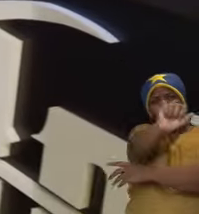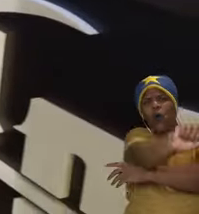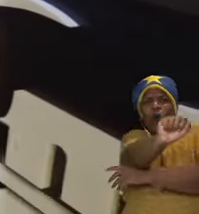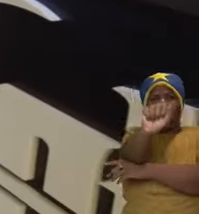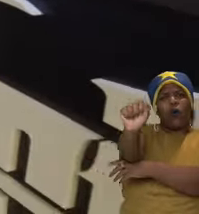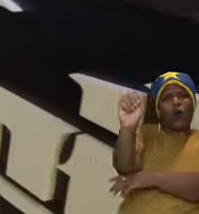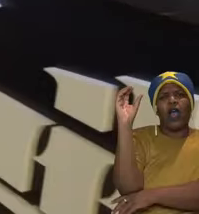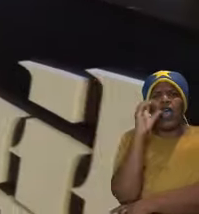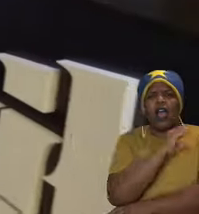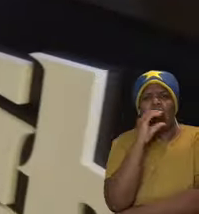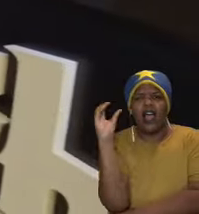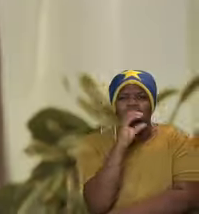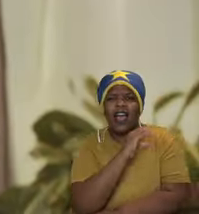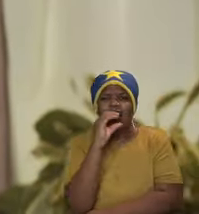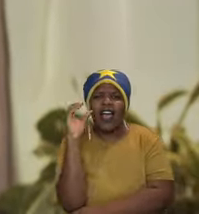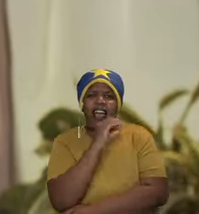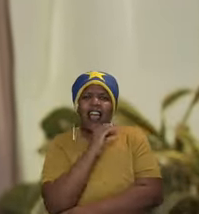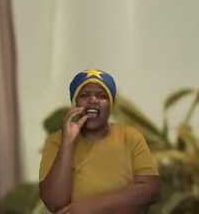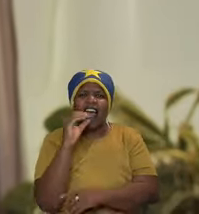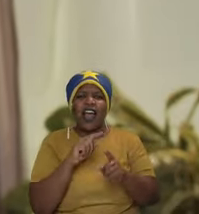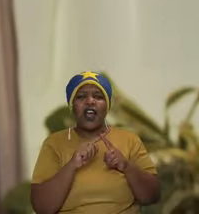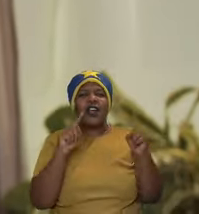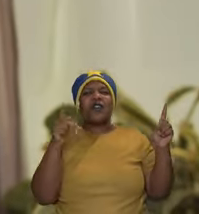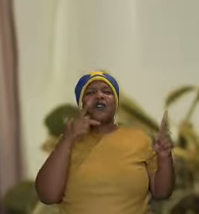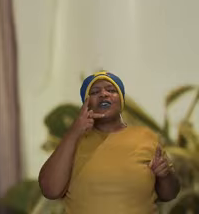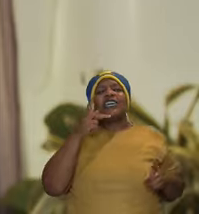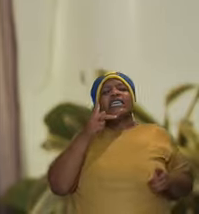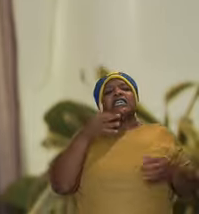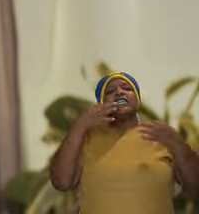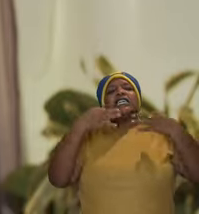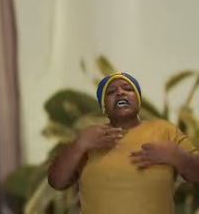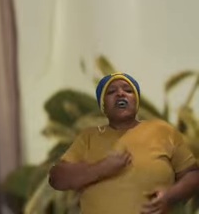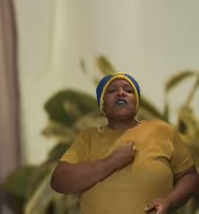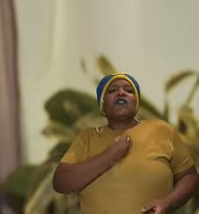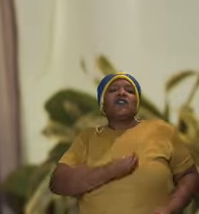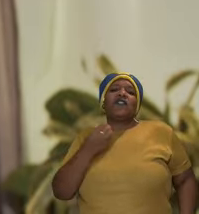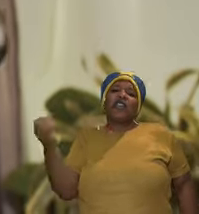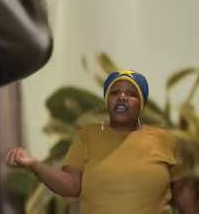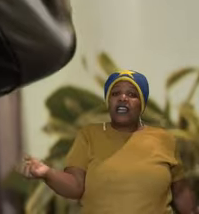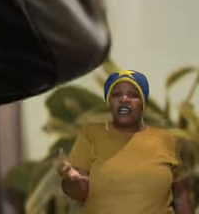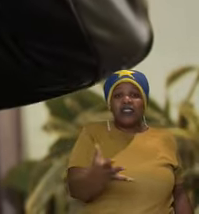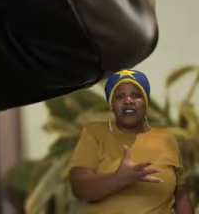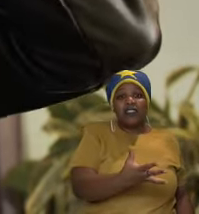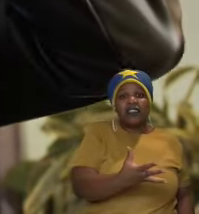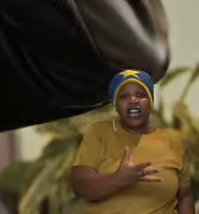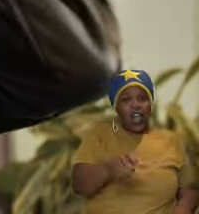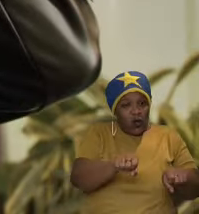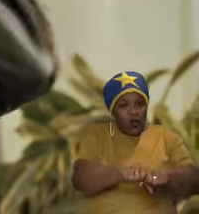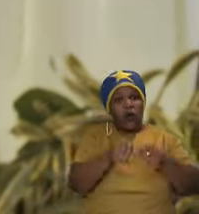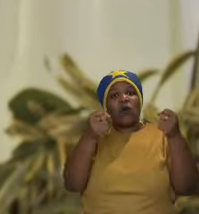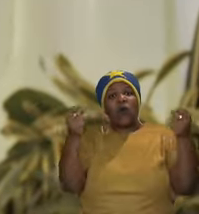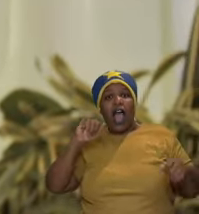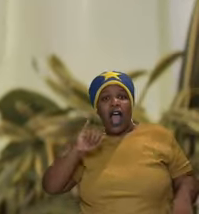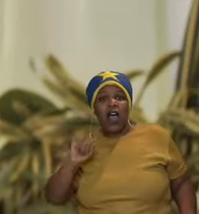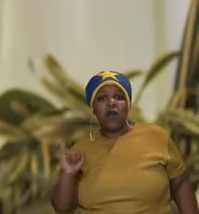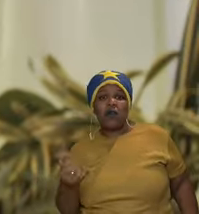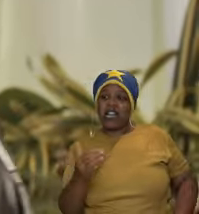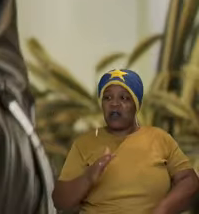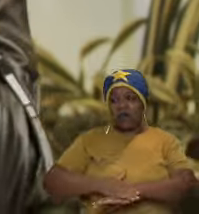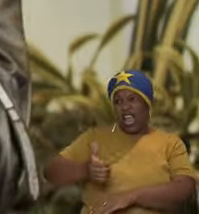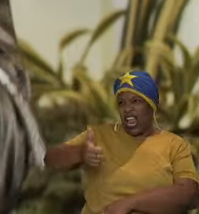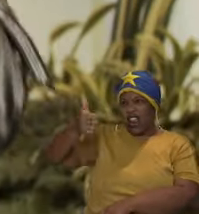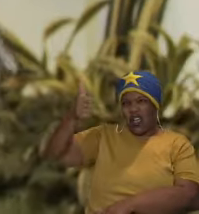velozes. E brinda sempre por uma vida nova. Uns vão tentar provar que são